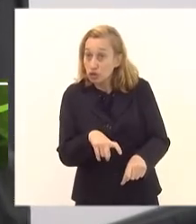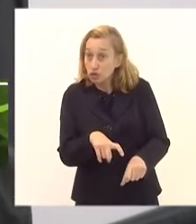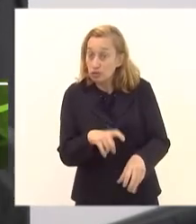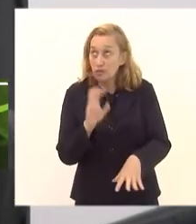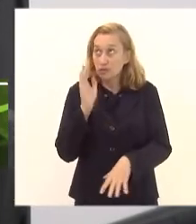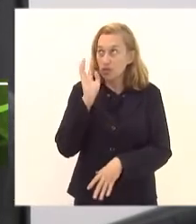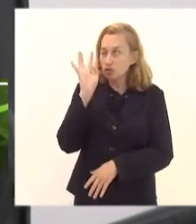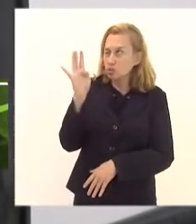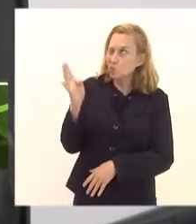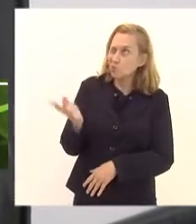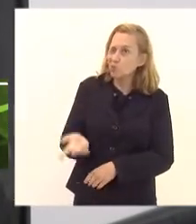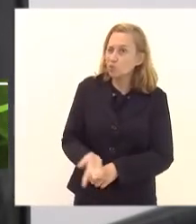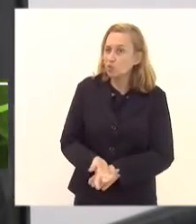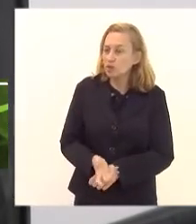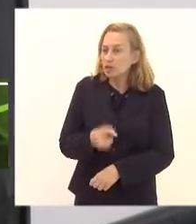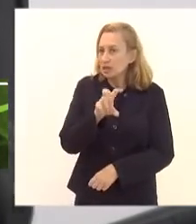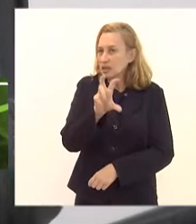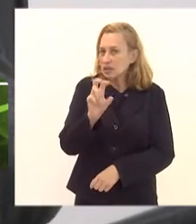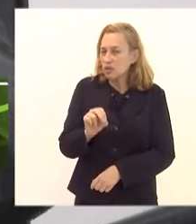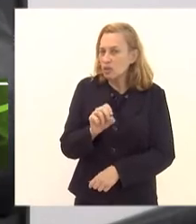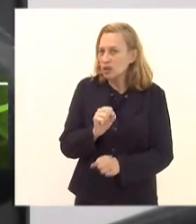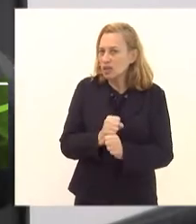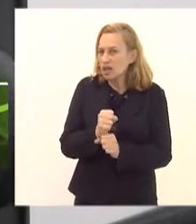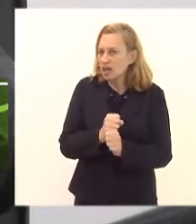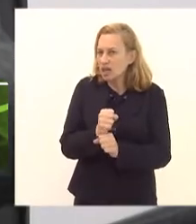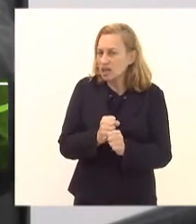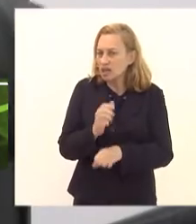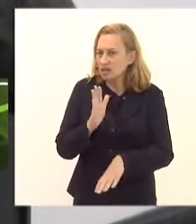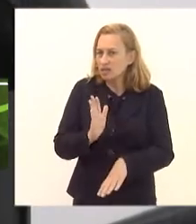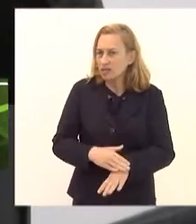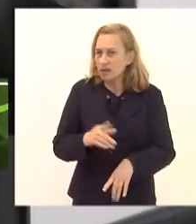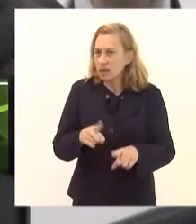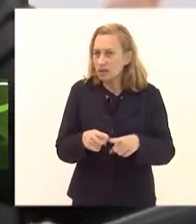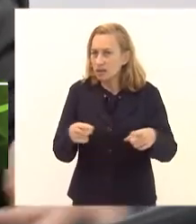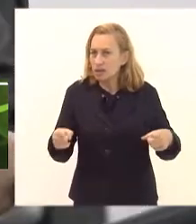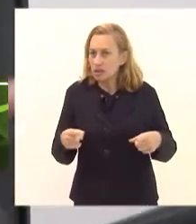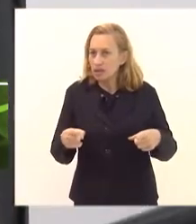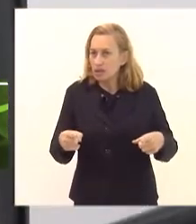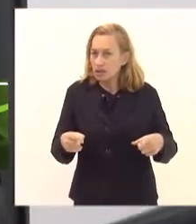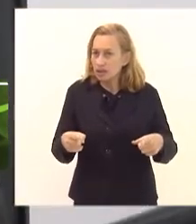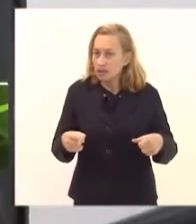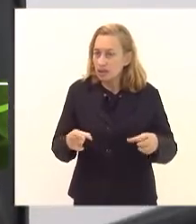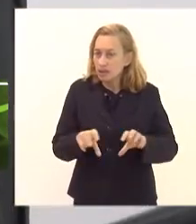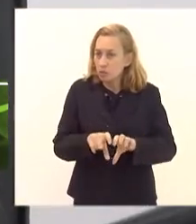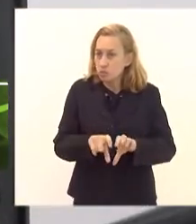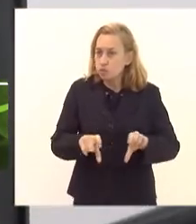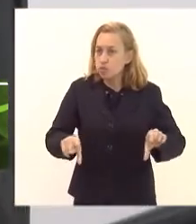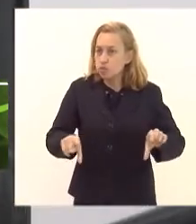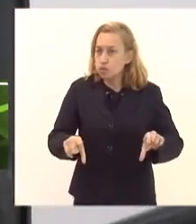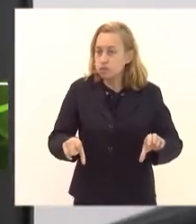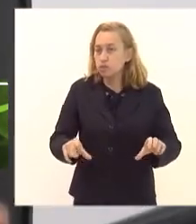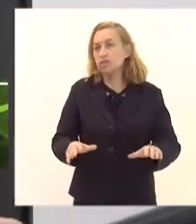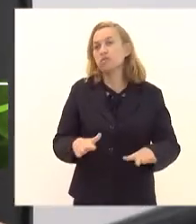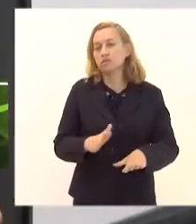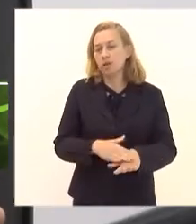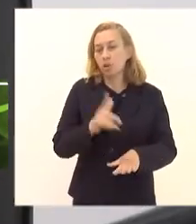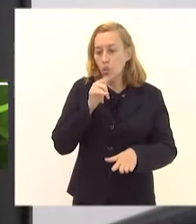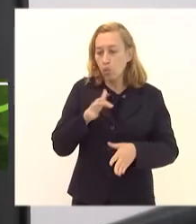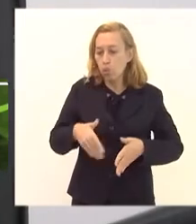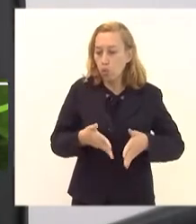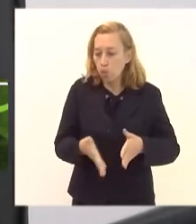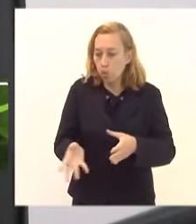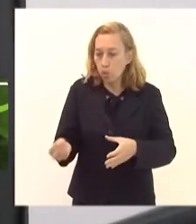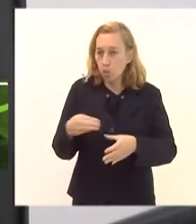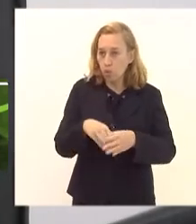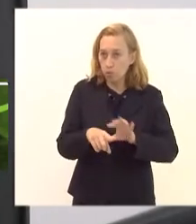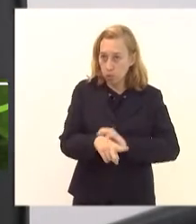imaginemos 50 anos, quanto maior o tempo de recorrência, maior a dimensão da galeria, que o rio vai caber ali dentro.